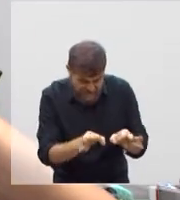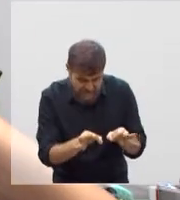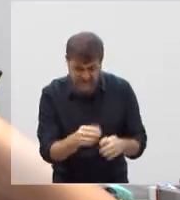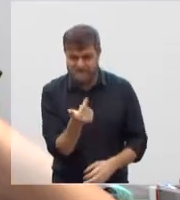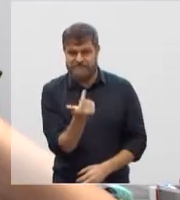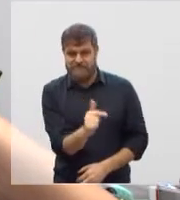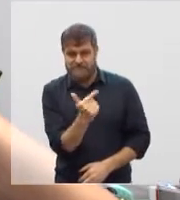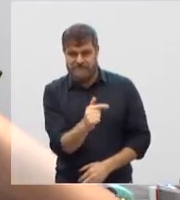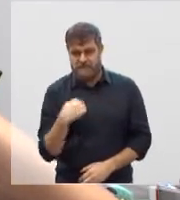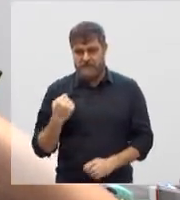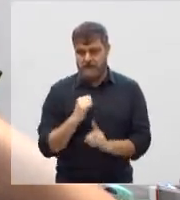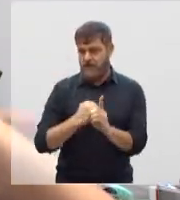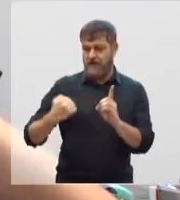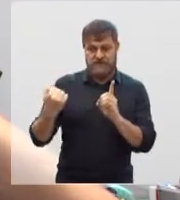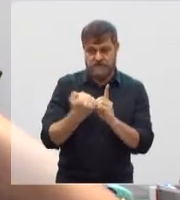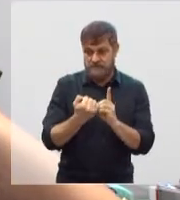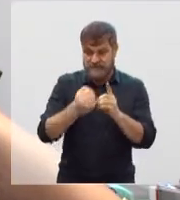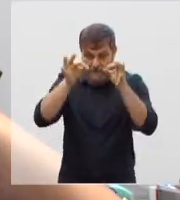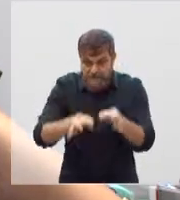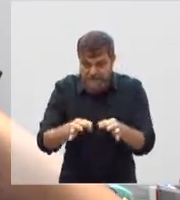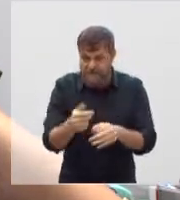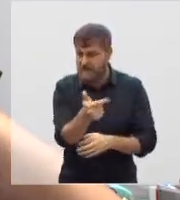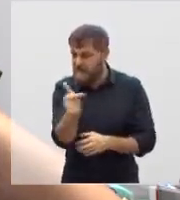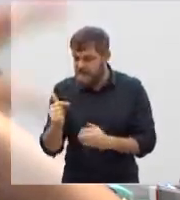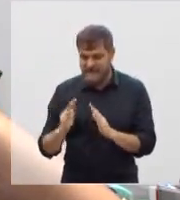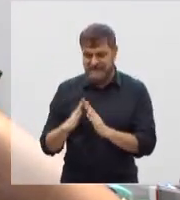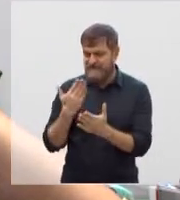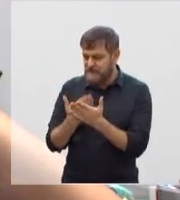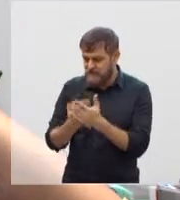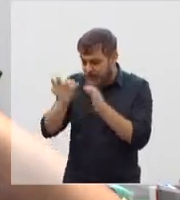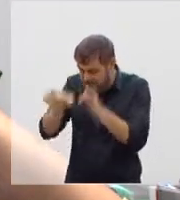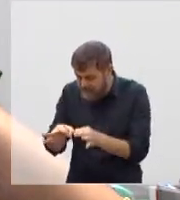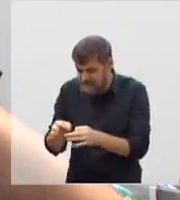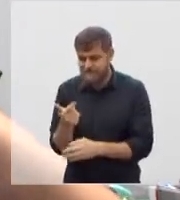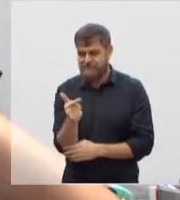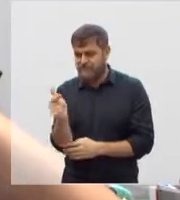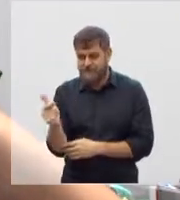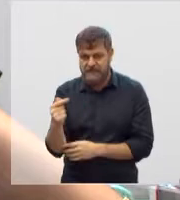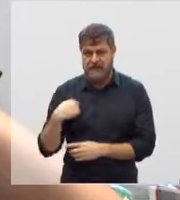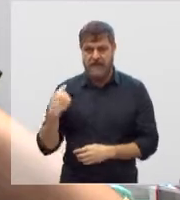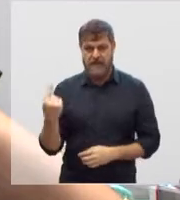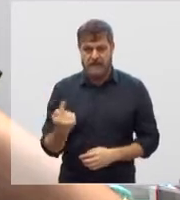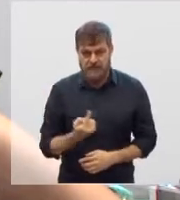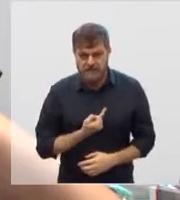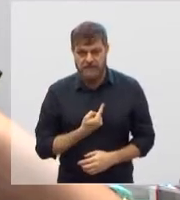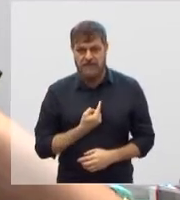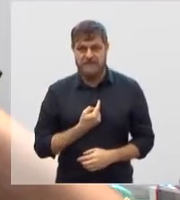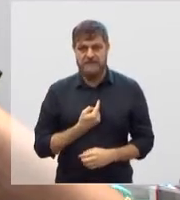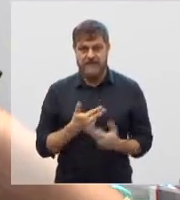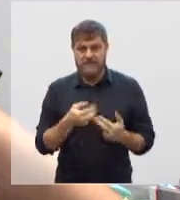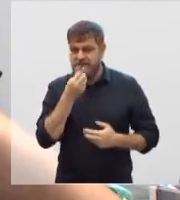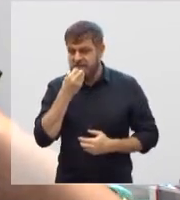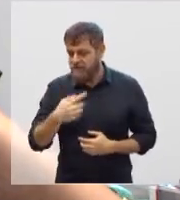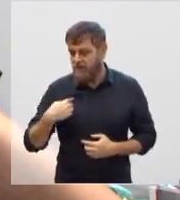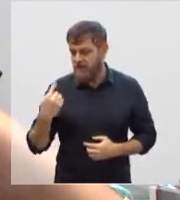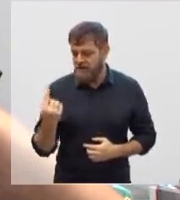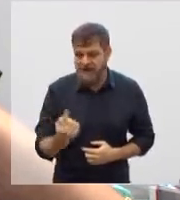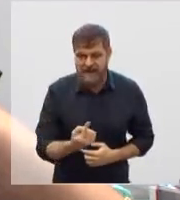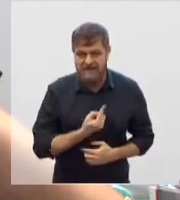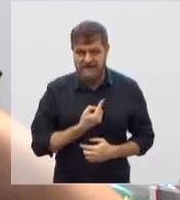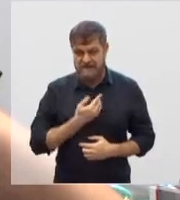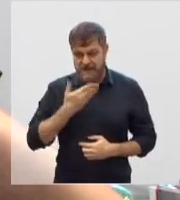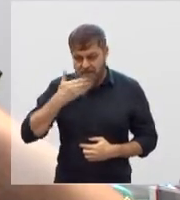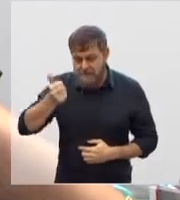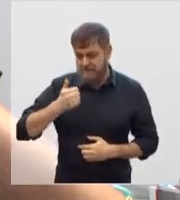família perfeita, porque não vive numa sociedade perfeita. Não existe escola perfeita, então não tem nada perfeito. Mas nós estamos. A boa notícia é que nós estamos em